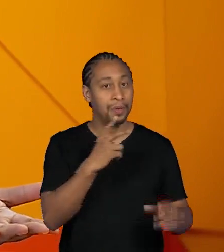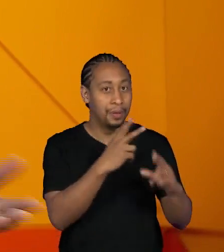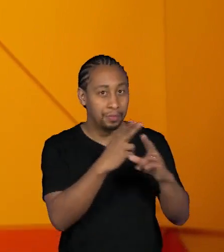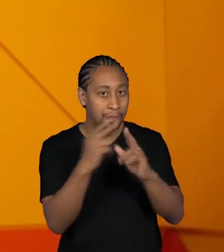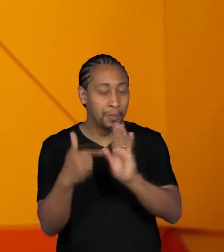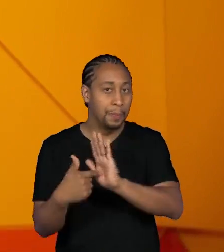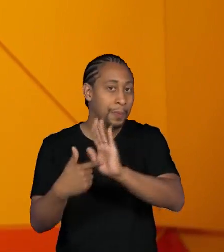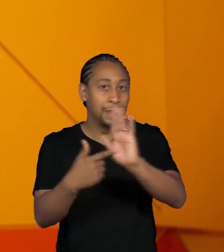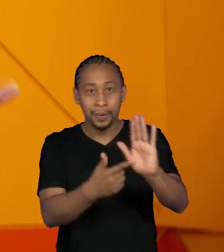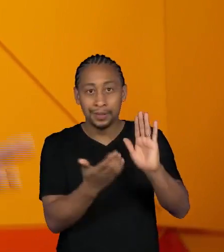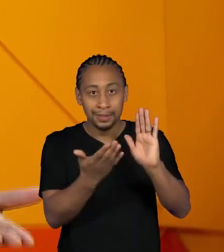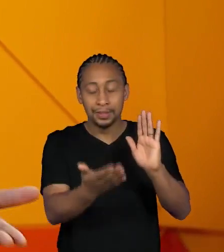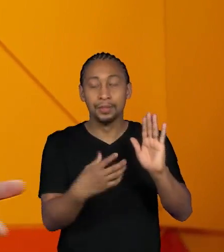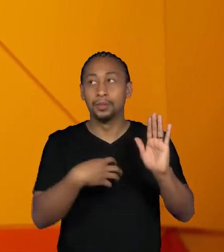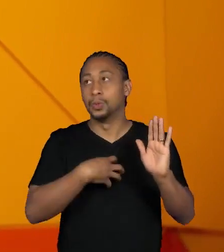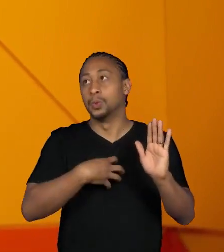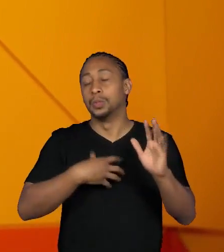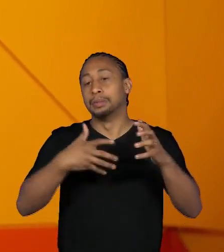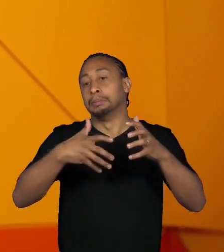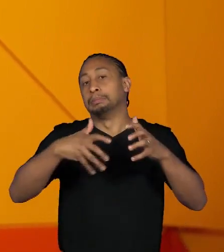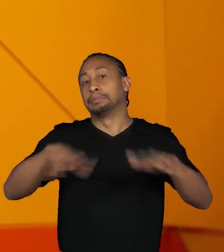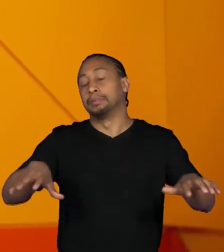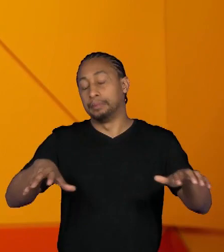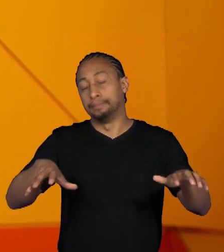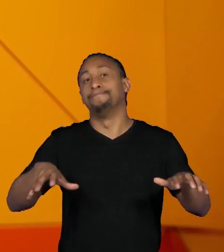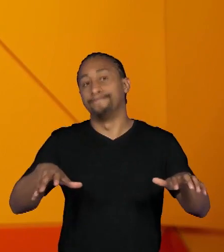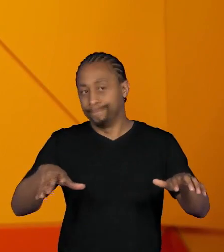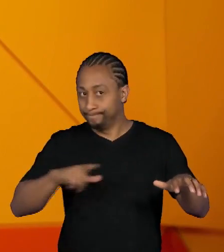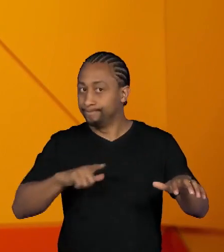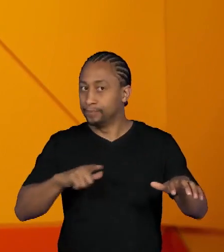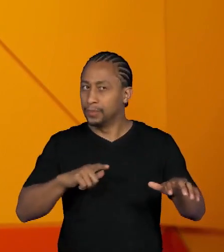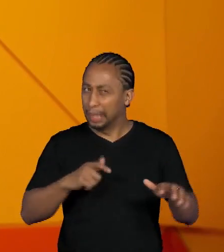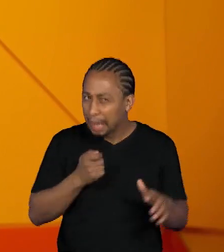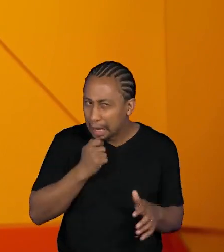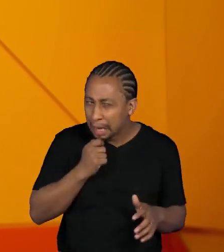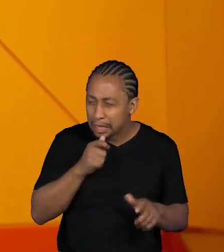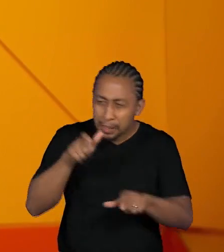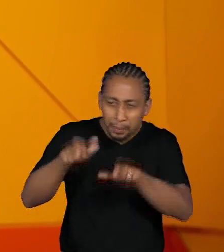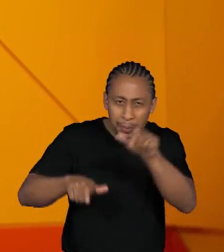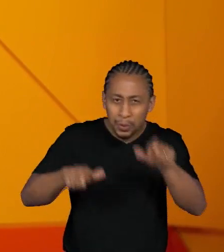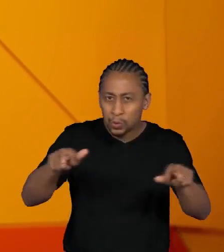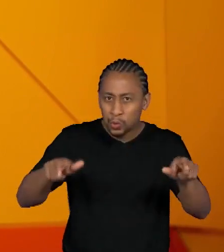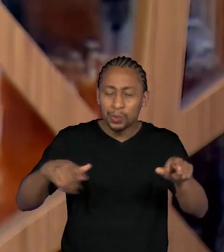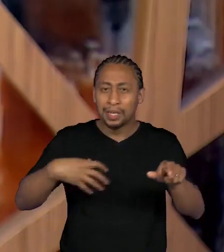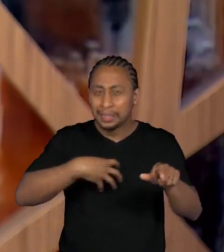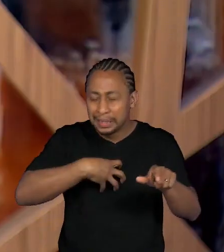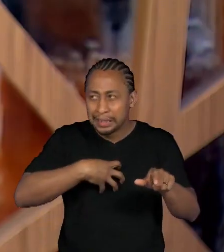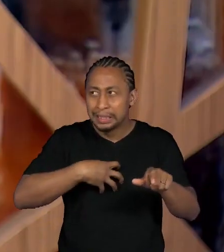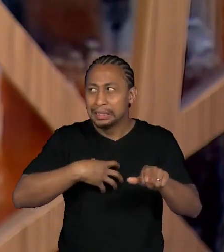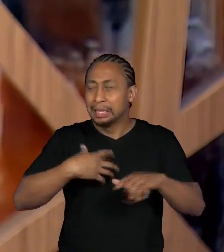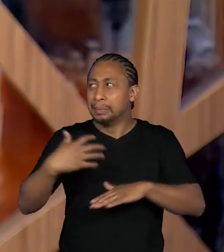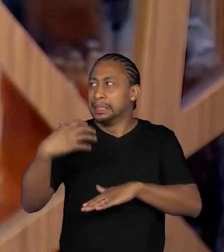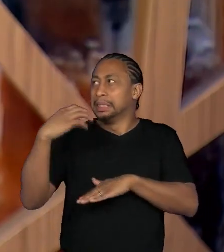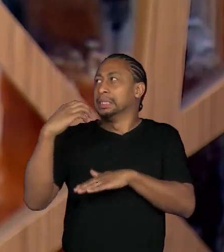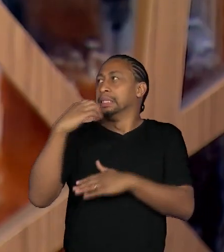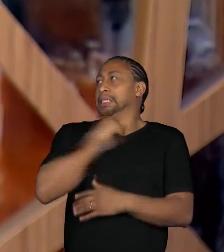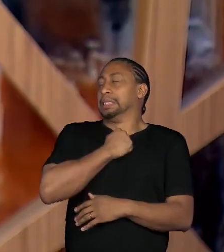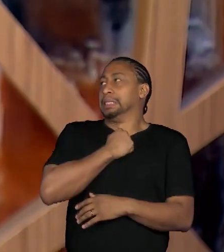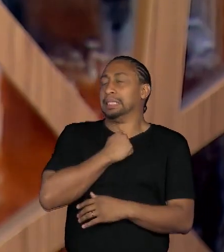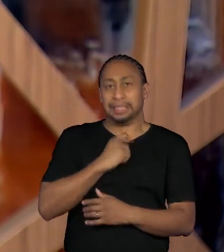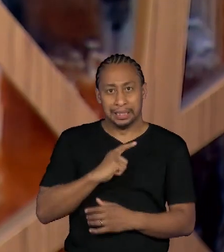colonização. Nós ainda estamos vendo os corpos negros serem colonizados? Sim,